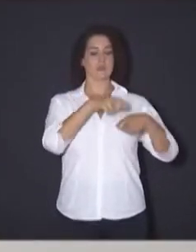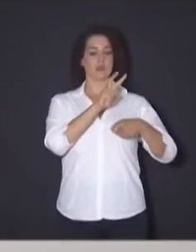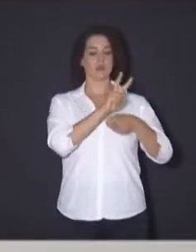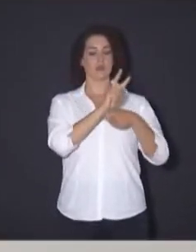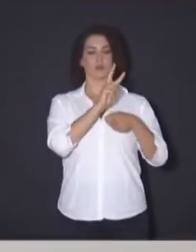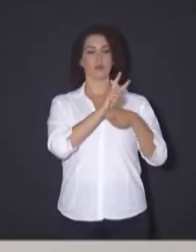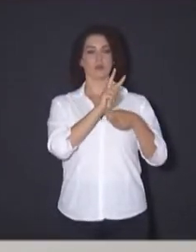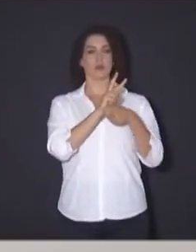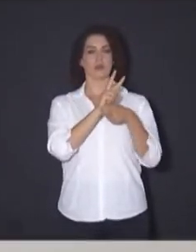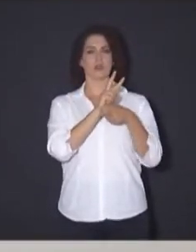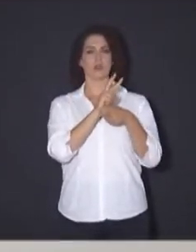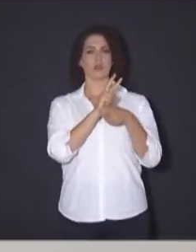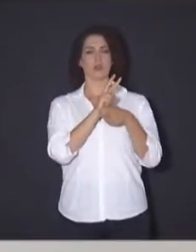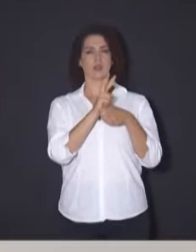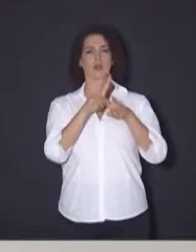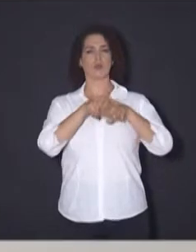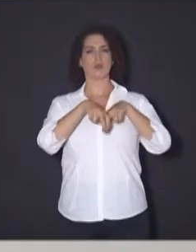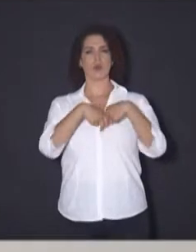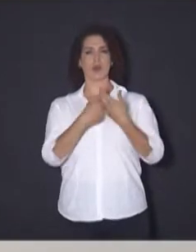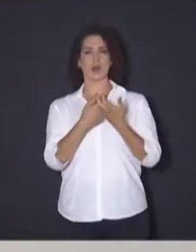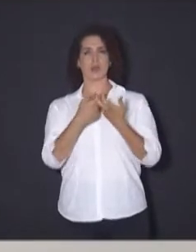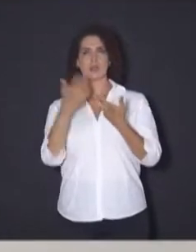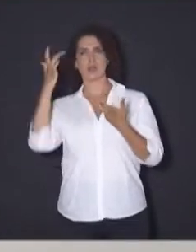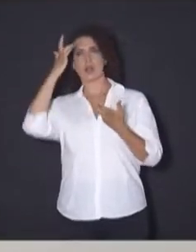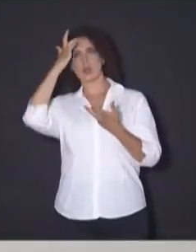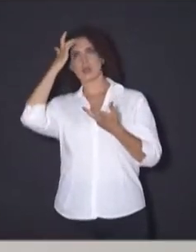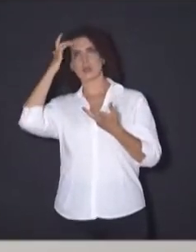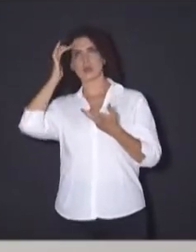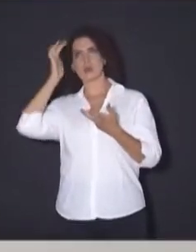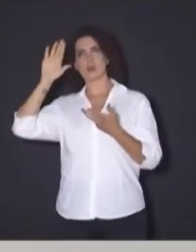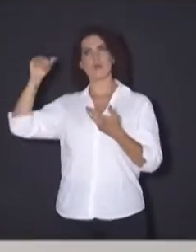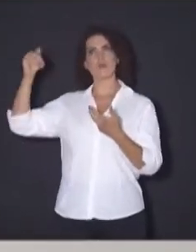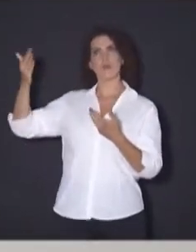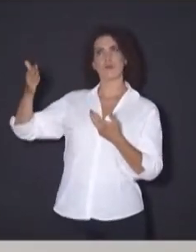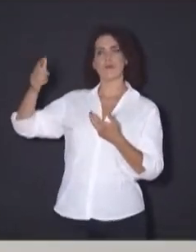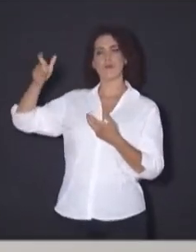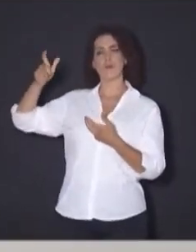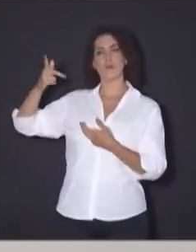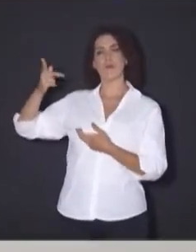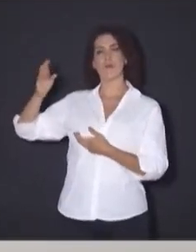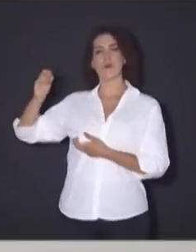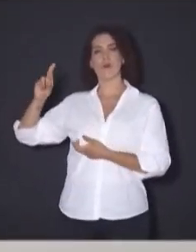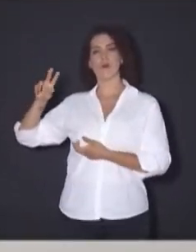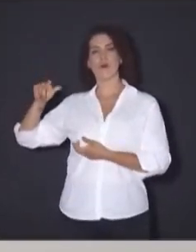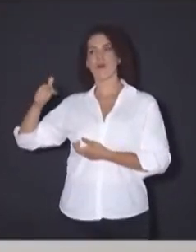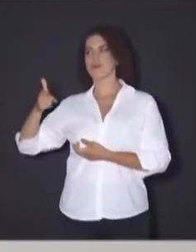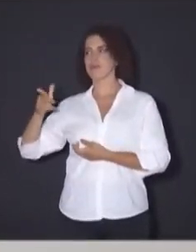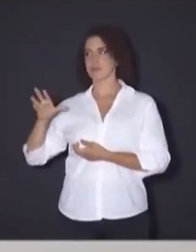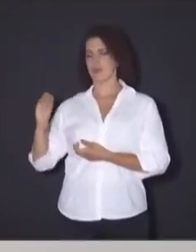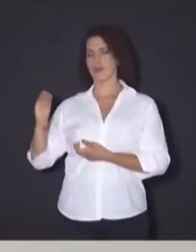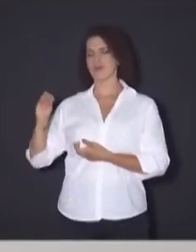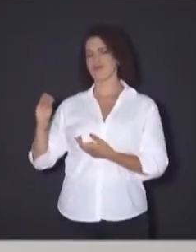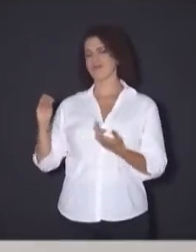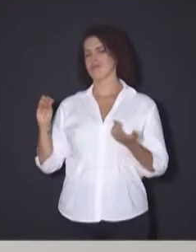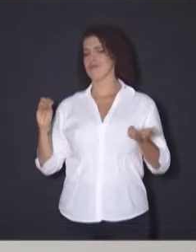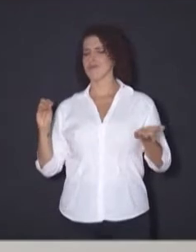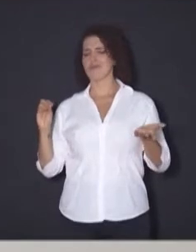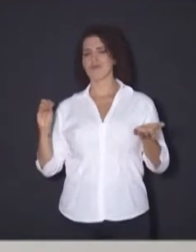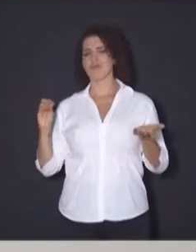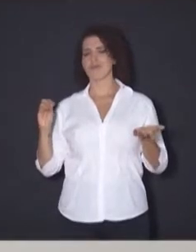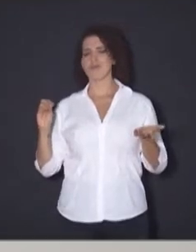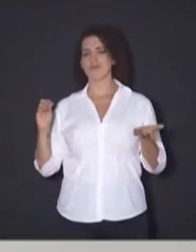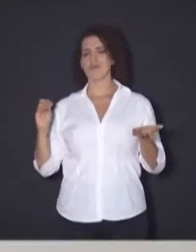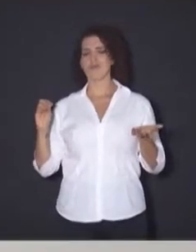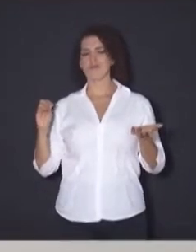relação aos garotos daqui de geração os garotos de portão certo ou seja